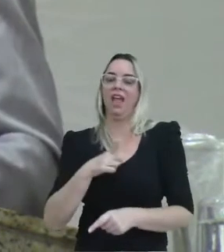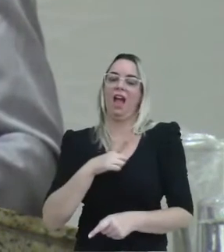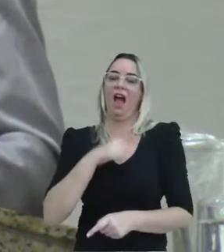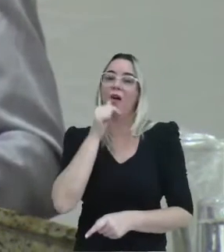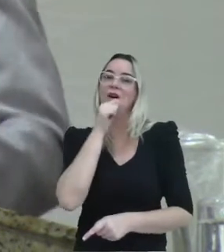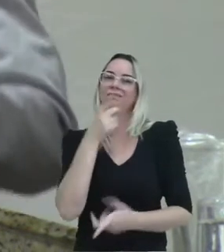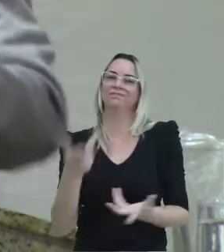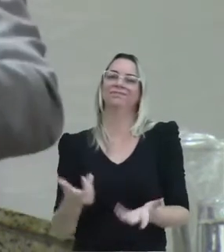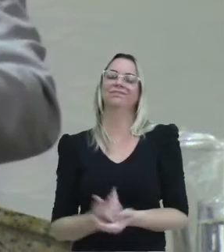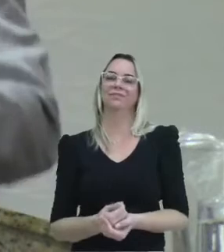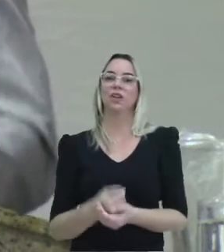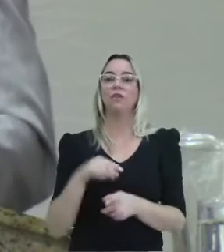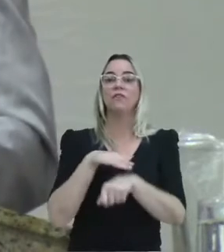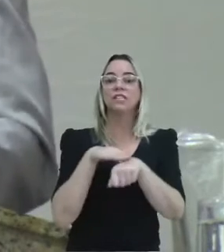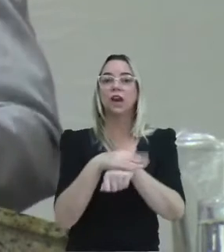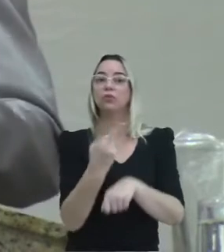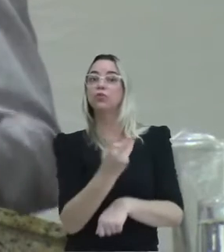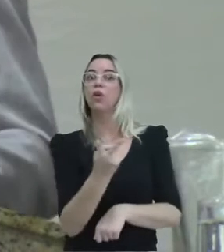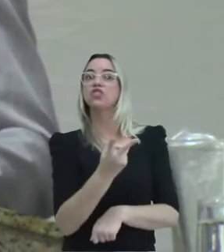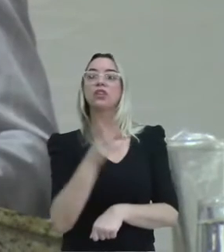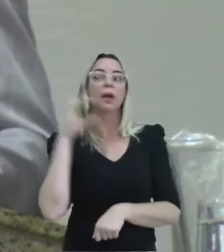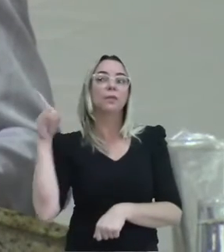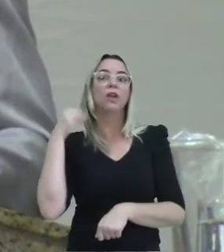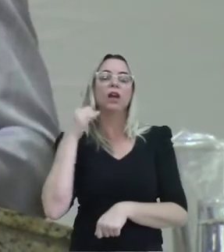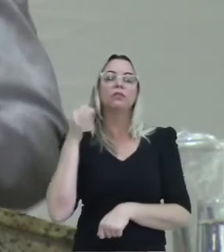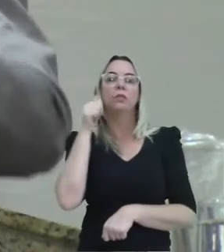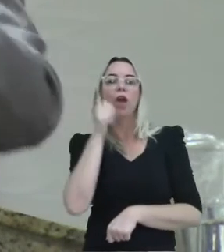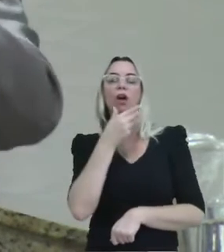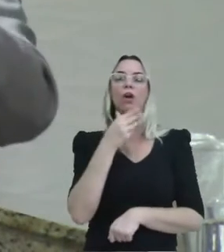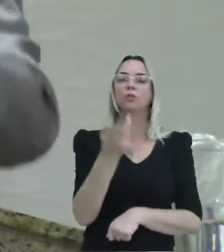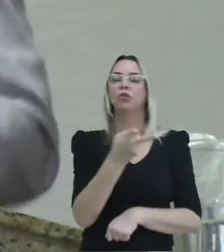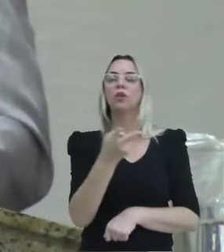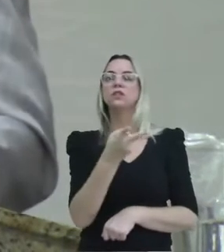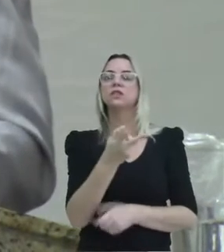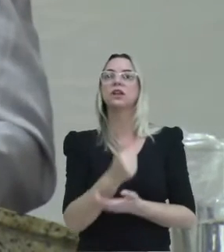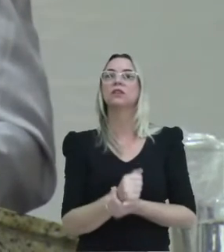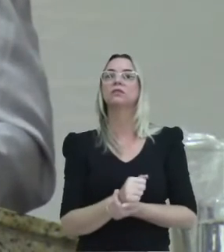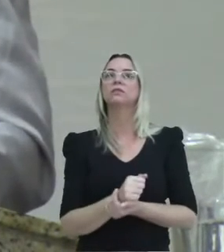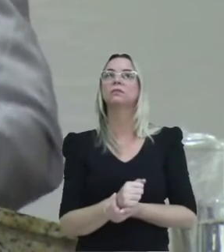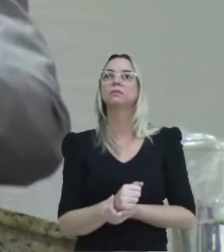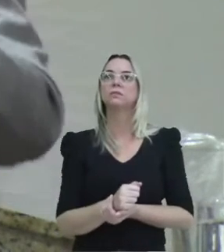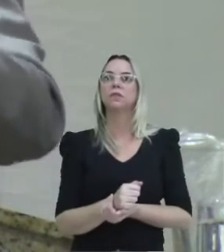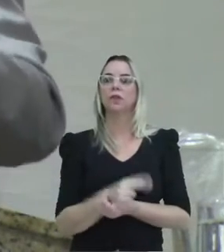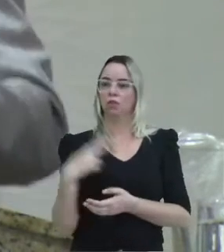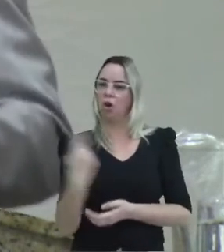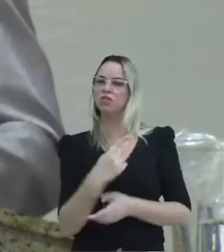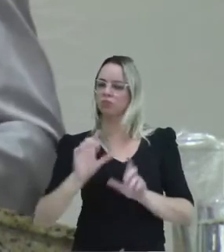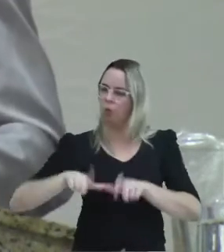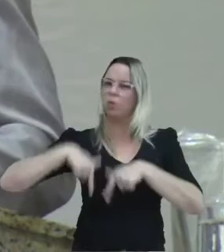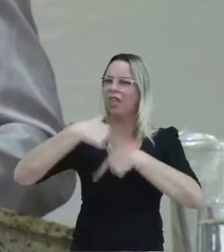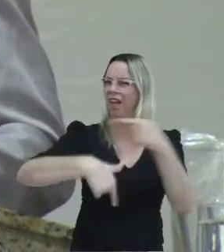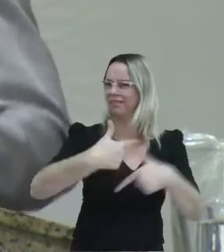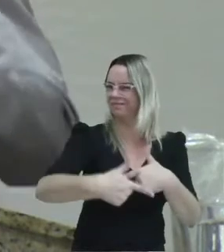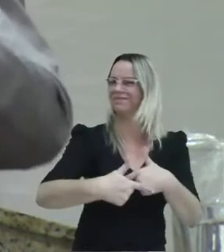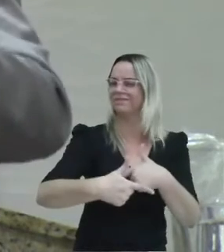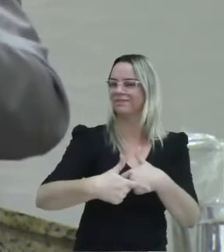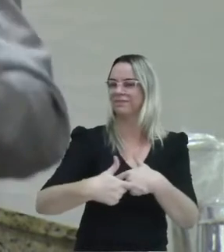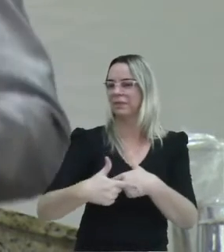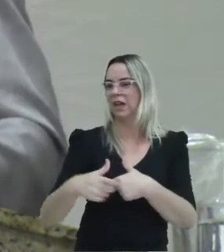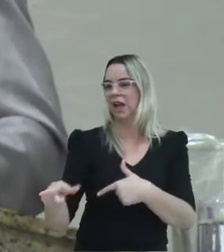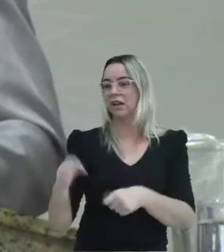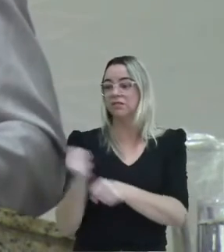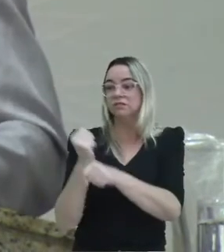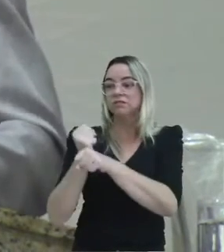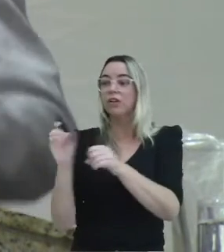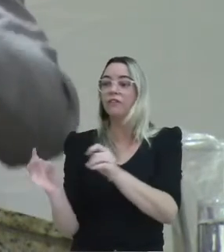da Fonte, e se ele chegar lá, com certeza a gente vai correr atrás para que essas obras também